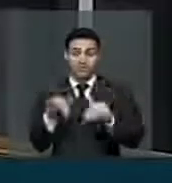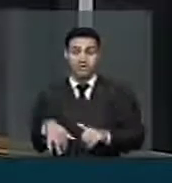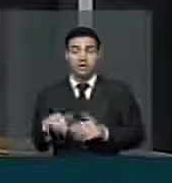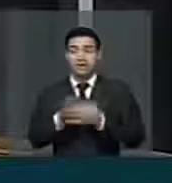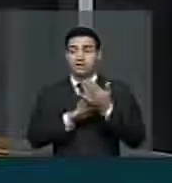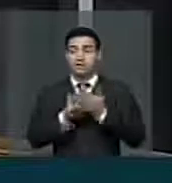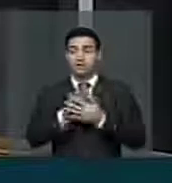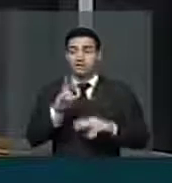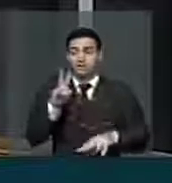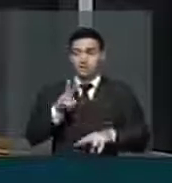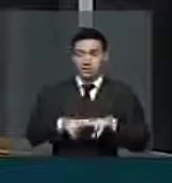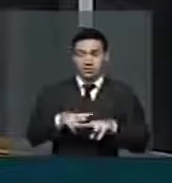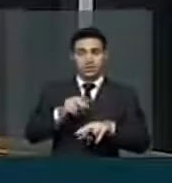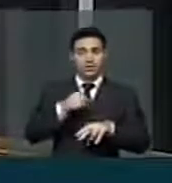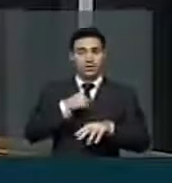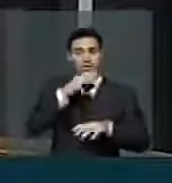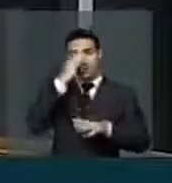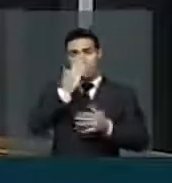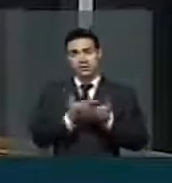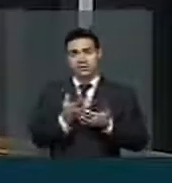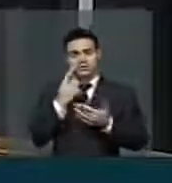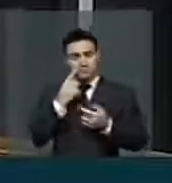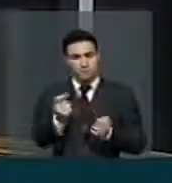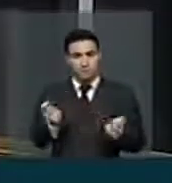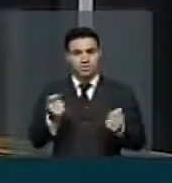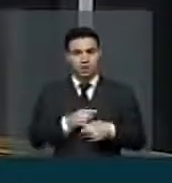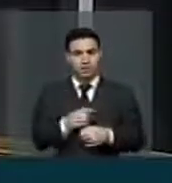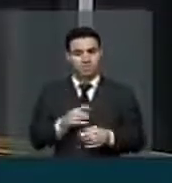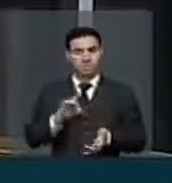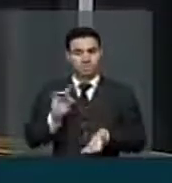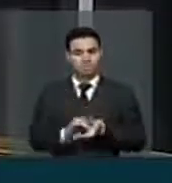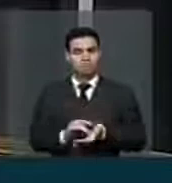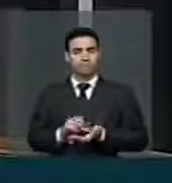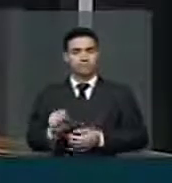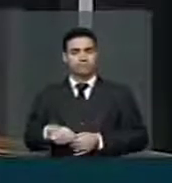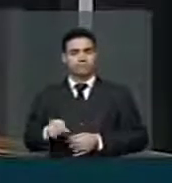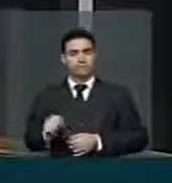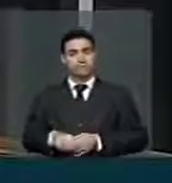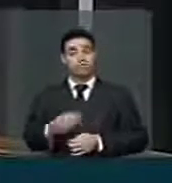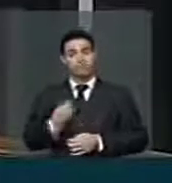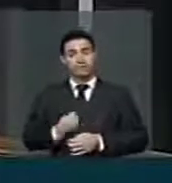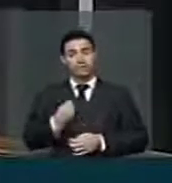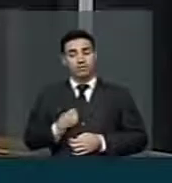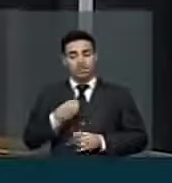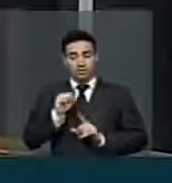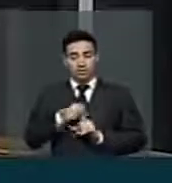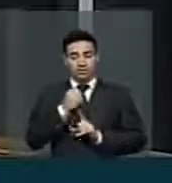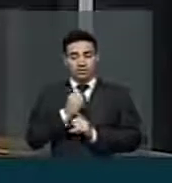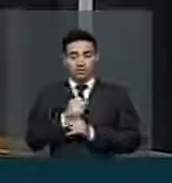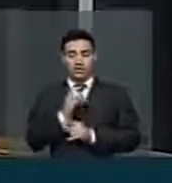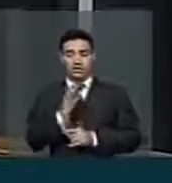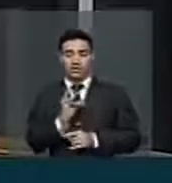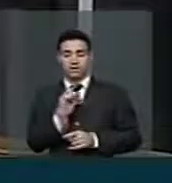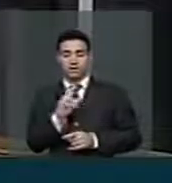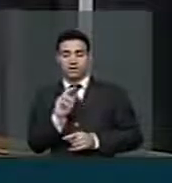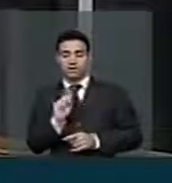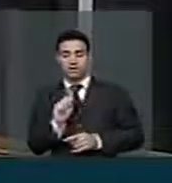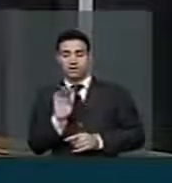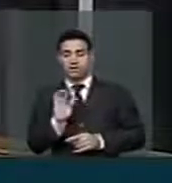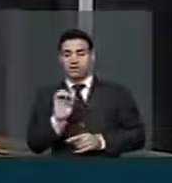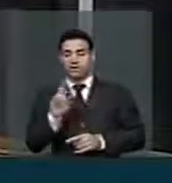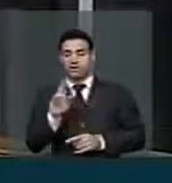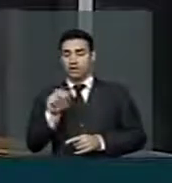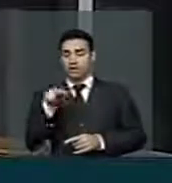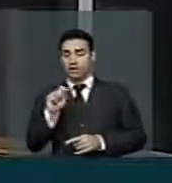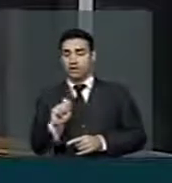impunidade. Acredito sim que é possível sim vivermos em uma sociedade mais fraterna, em que o espírito